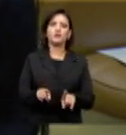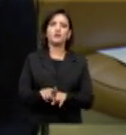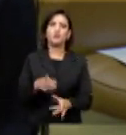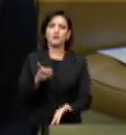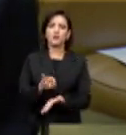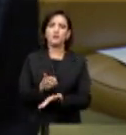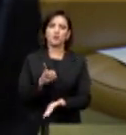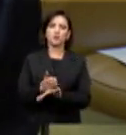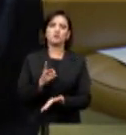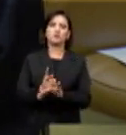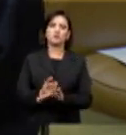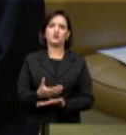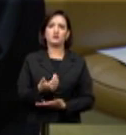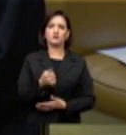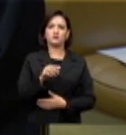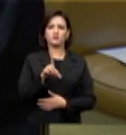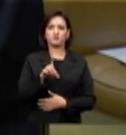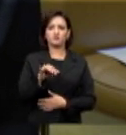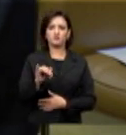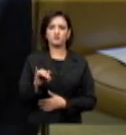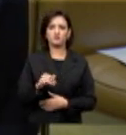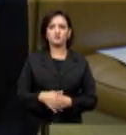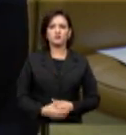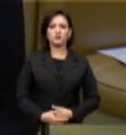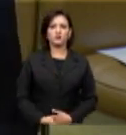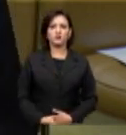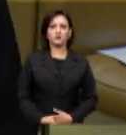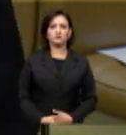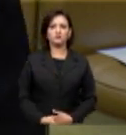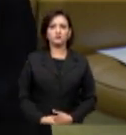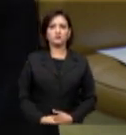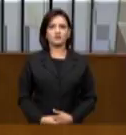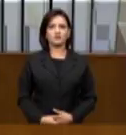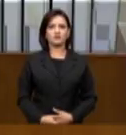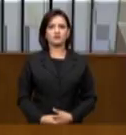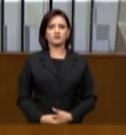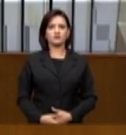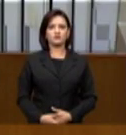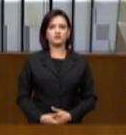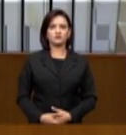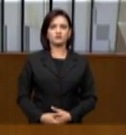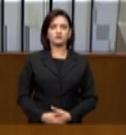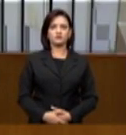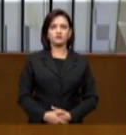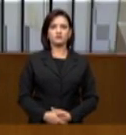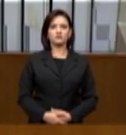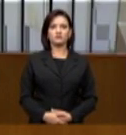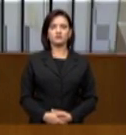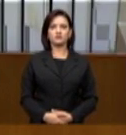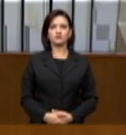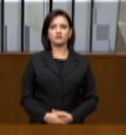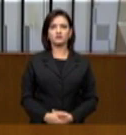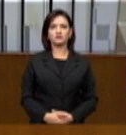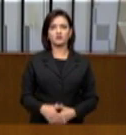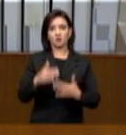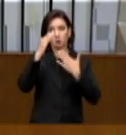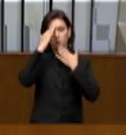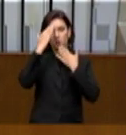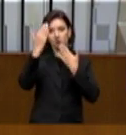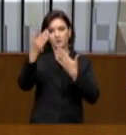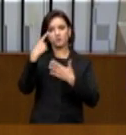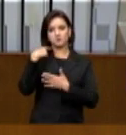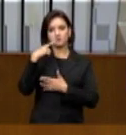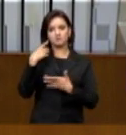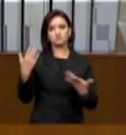da ação direta de inconstitucionalidade. Muito obrigado. Agradeço ao doutor José Manuel. E agora falará,